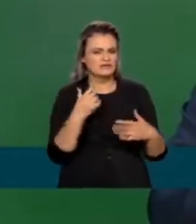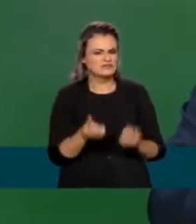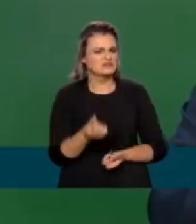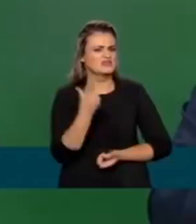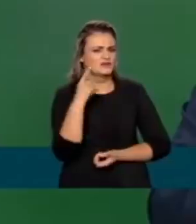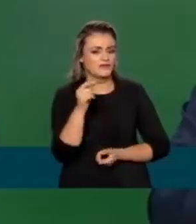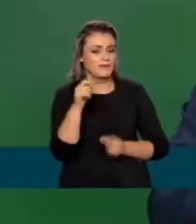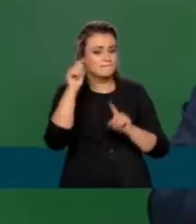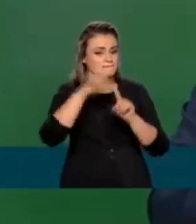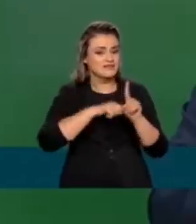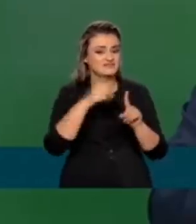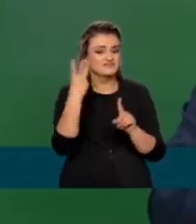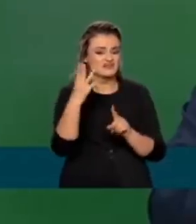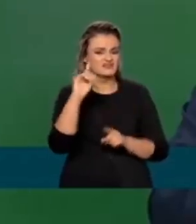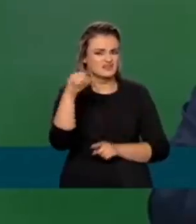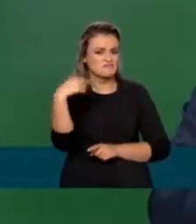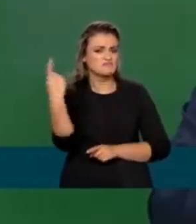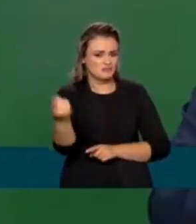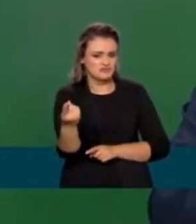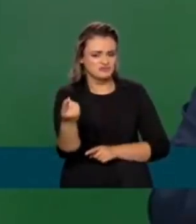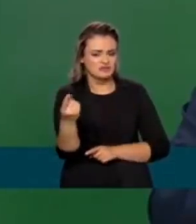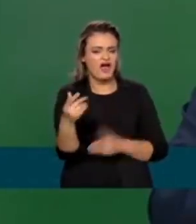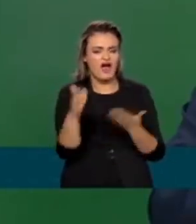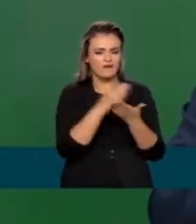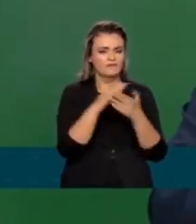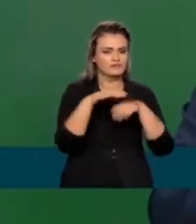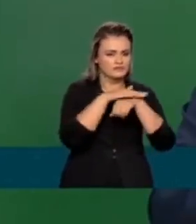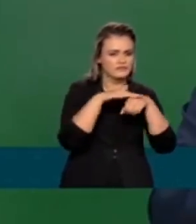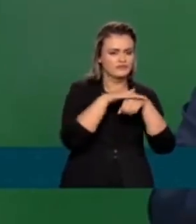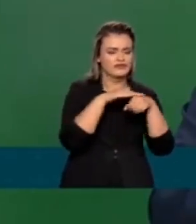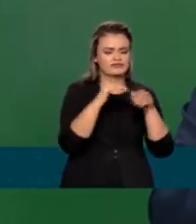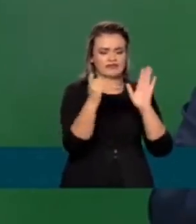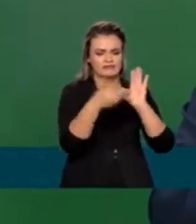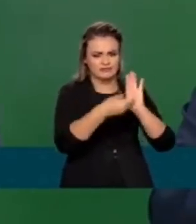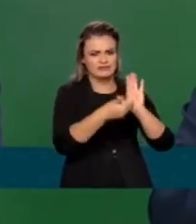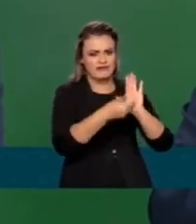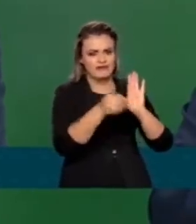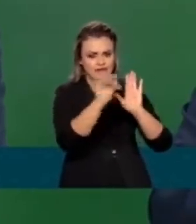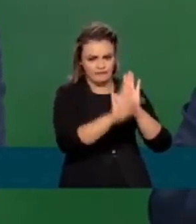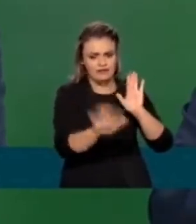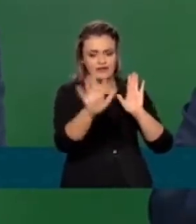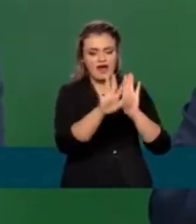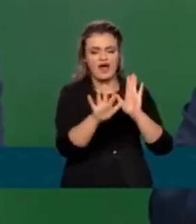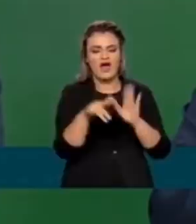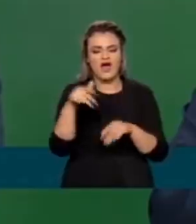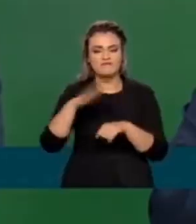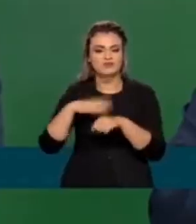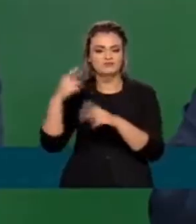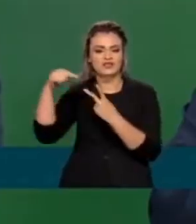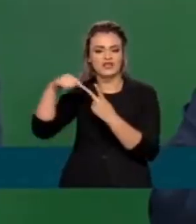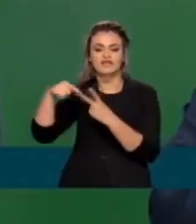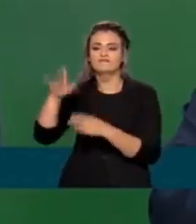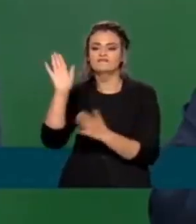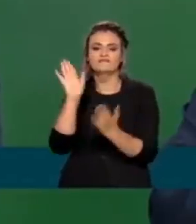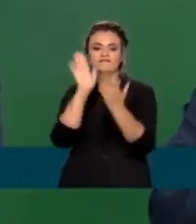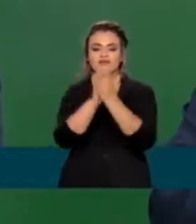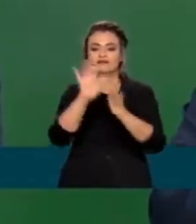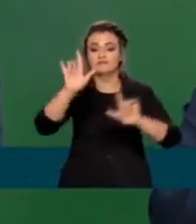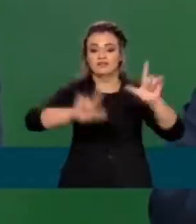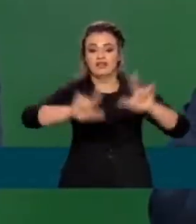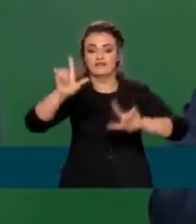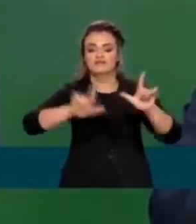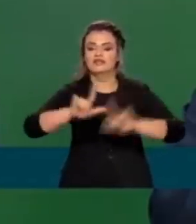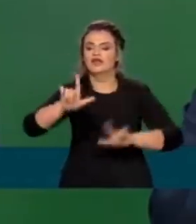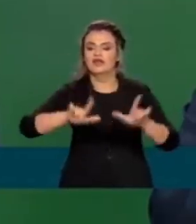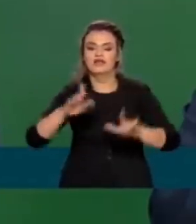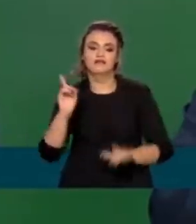depois, talvez depois de algumas conversas pelo Senado Federal, ele resolve ir a uma emissora de